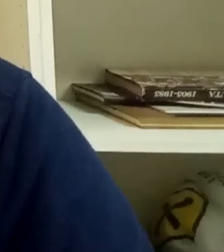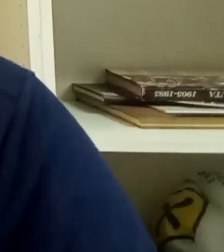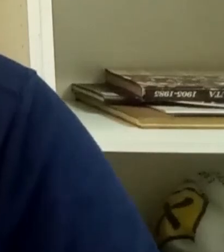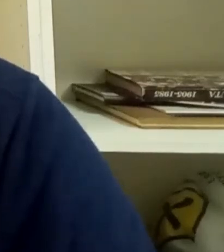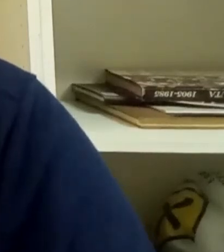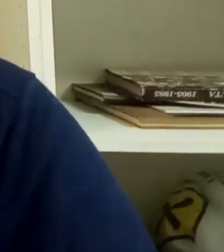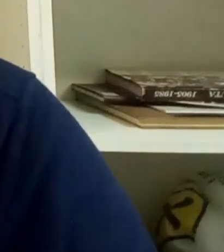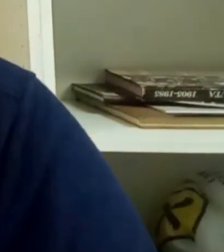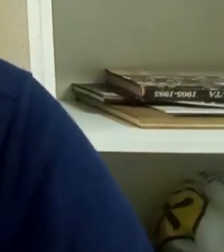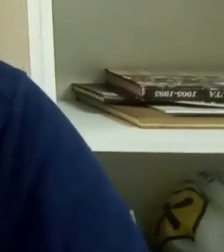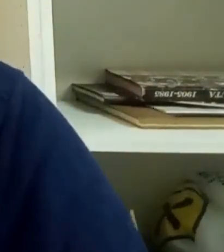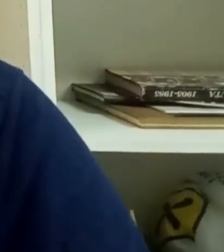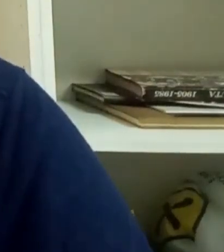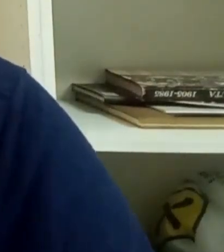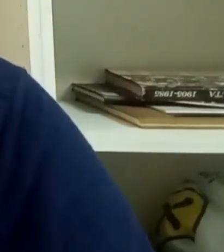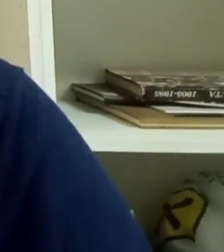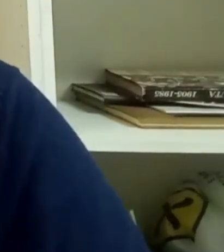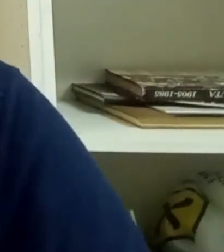estudos ou